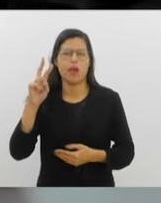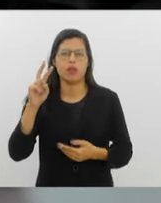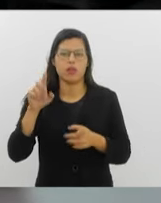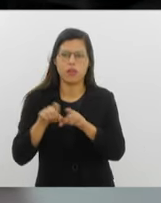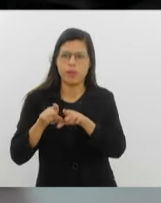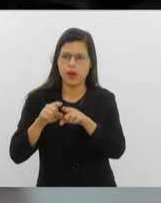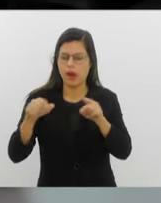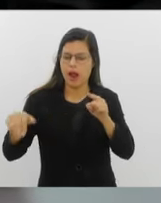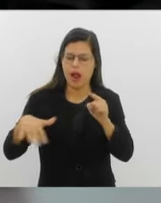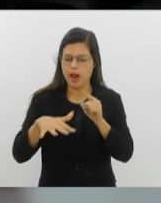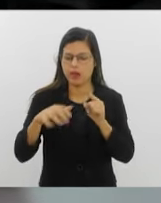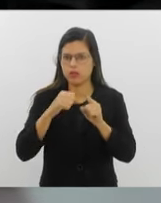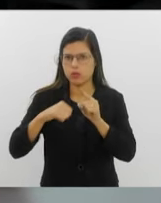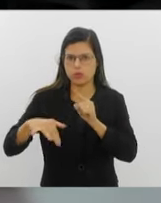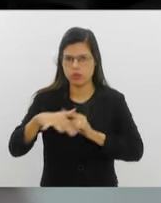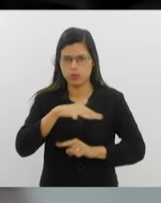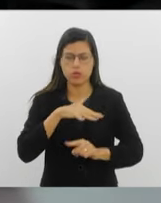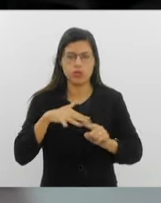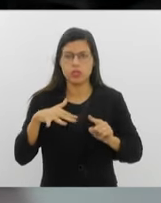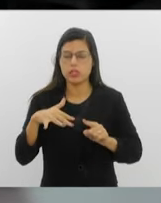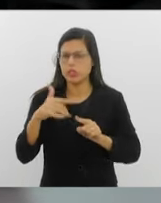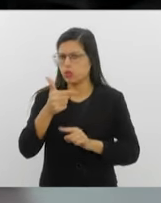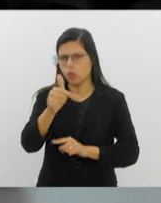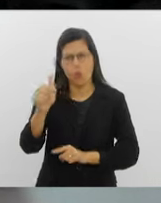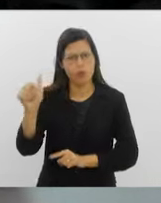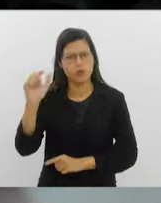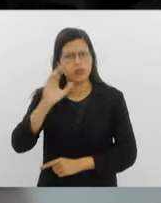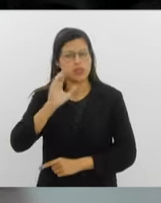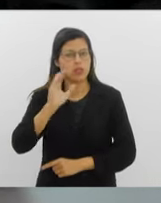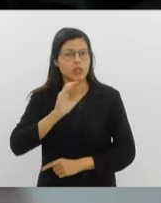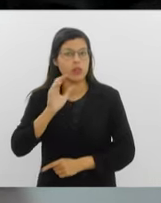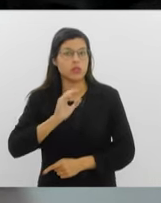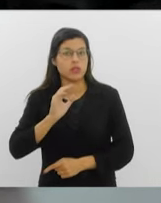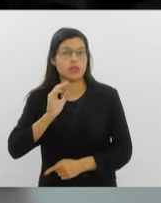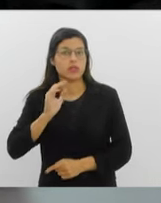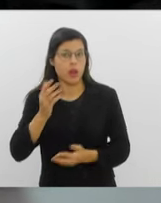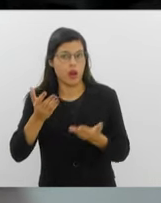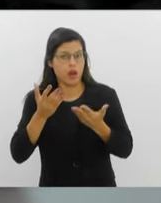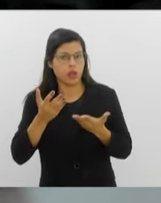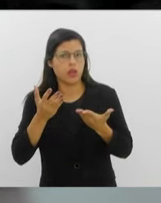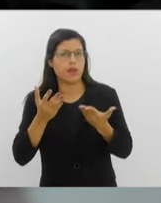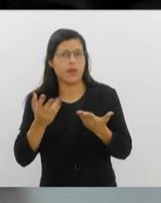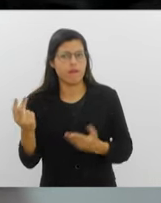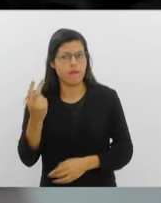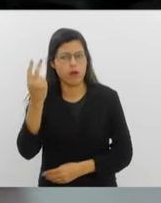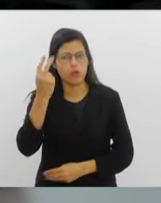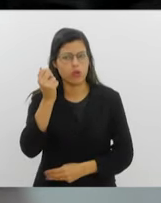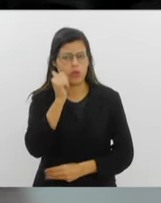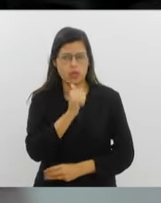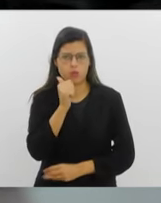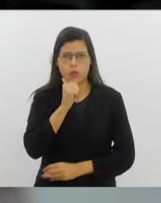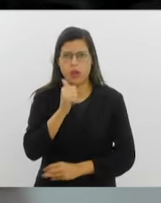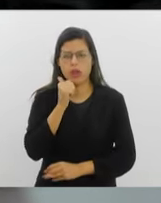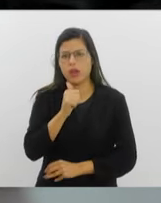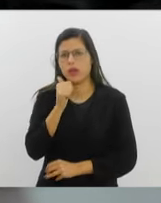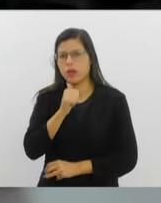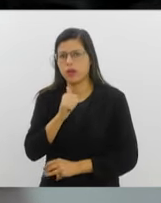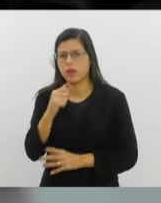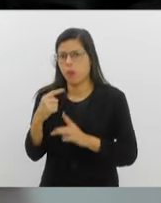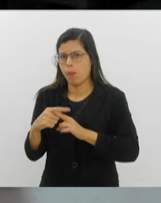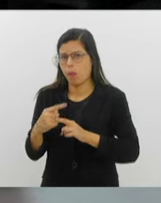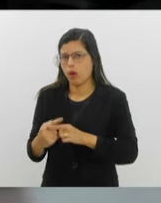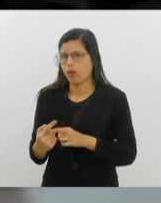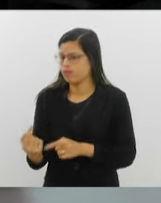em outros campos da ciência, uma tendência a valorizar as contribuições das mulheres que durante muito tempo